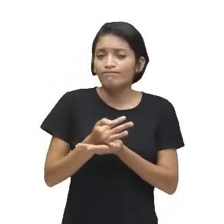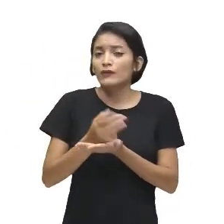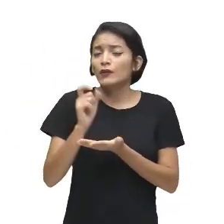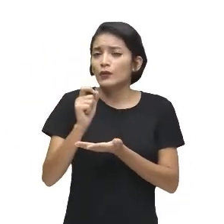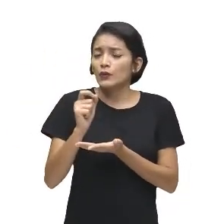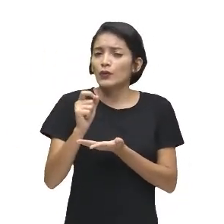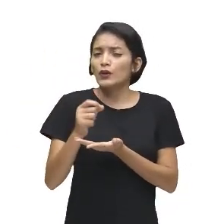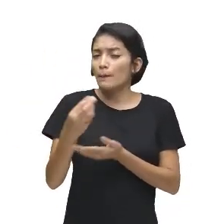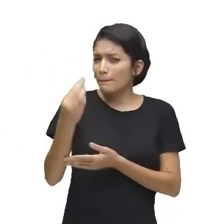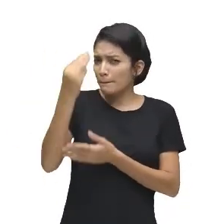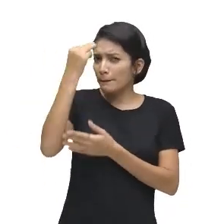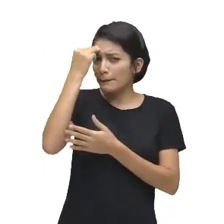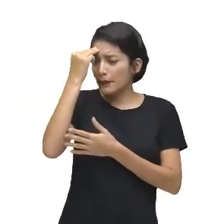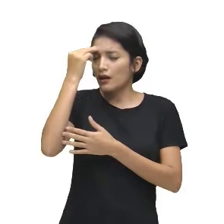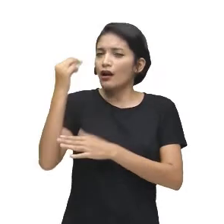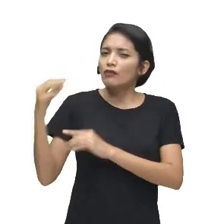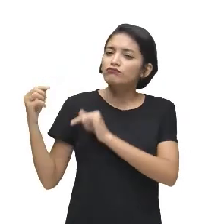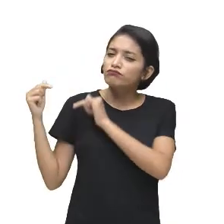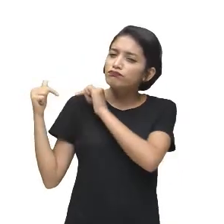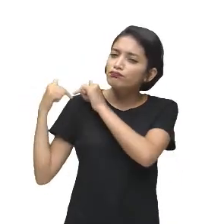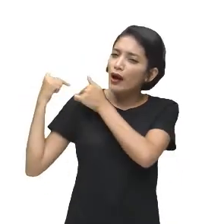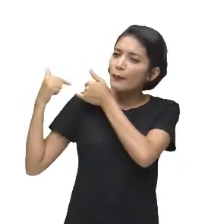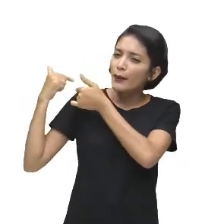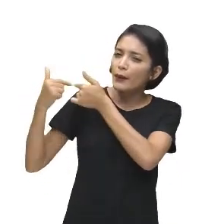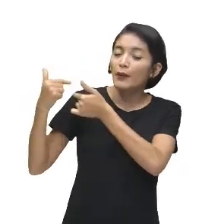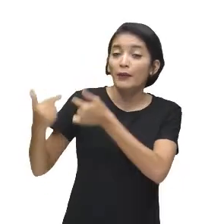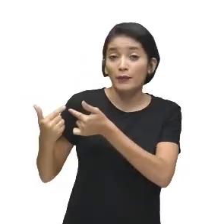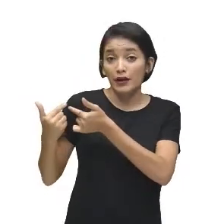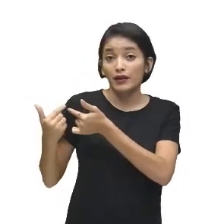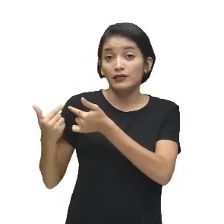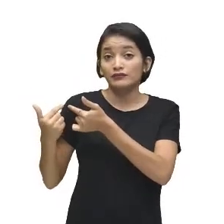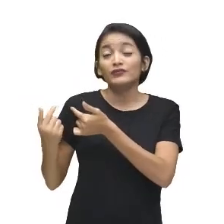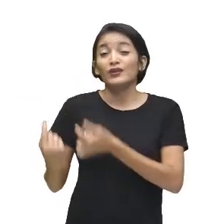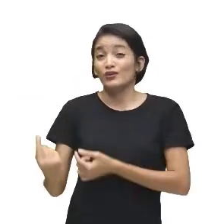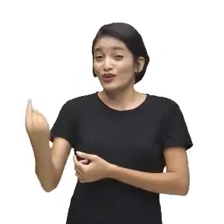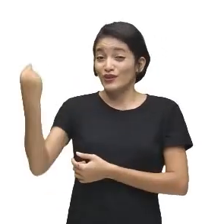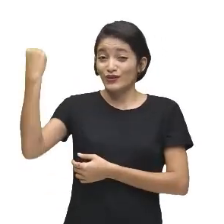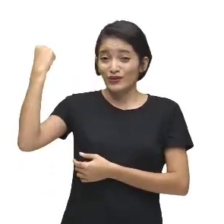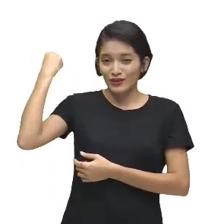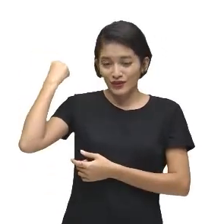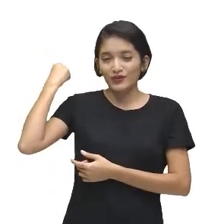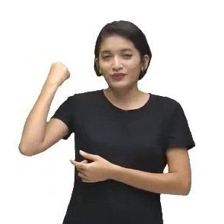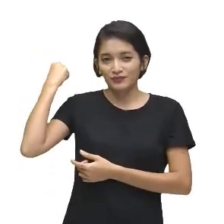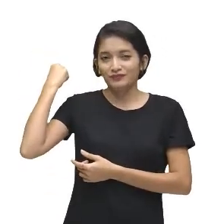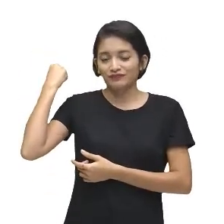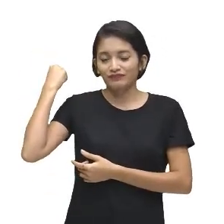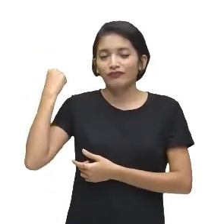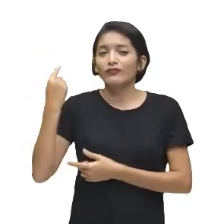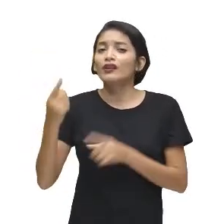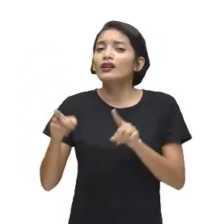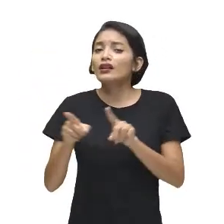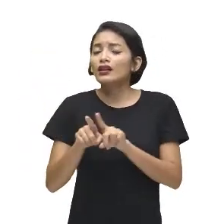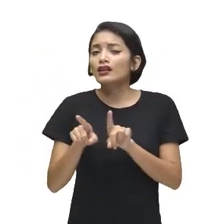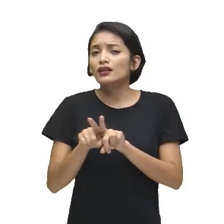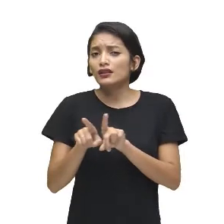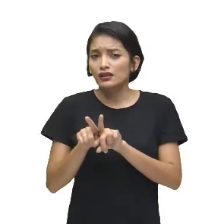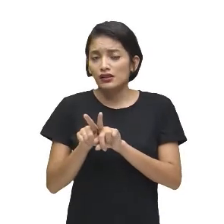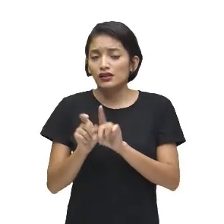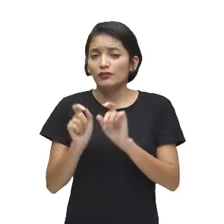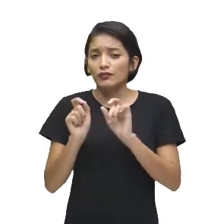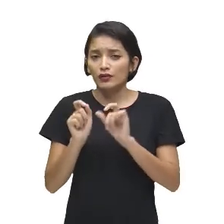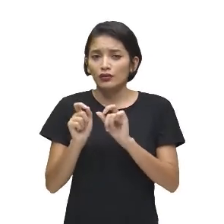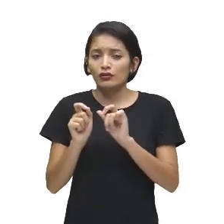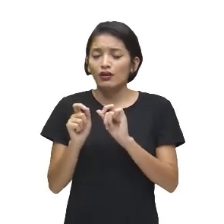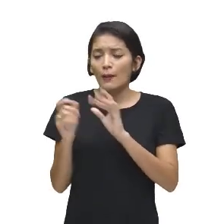memória ancestral, dos ancestrais, e ao mesmo tempo de um